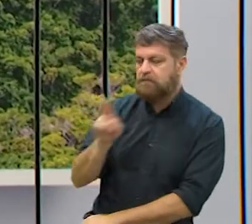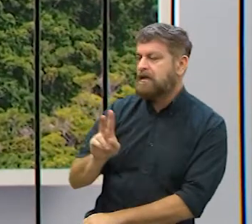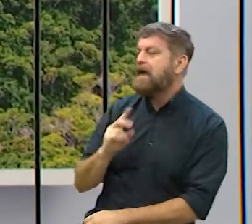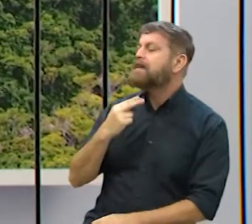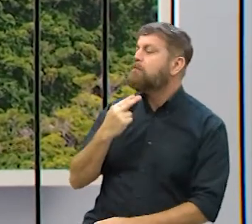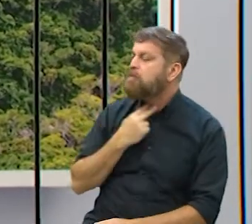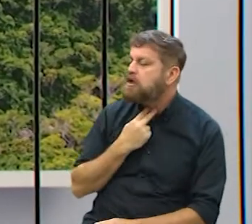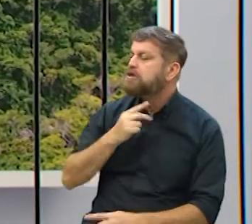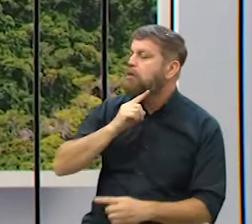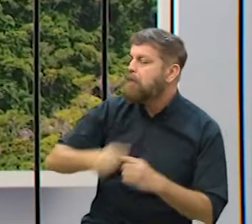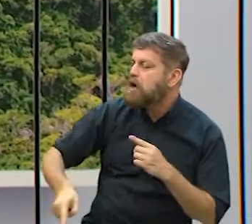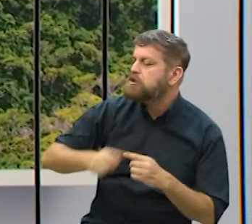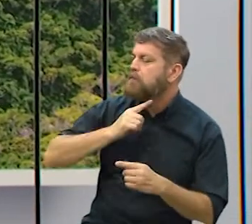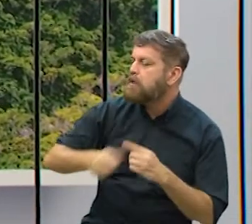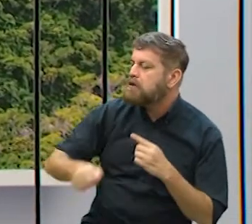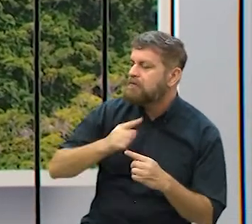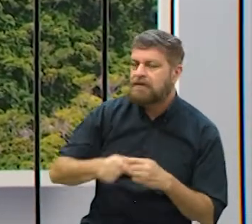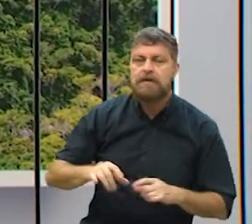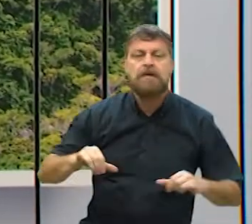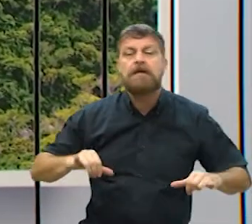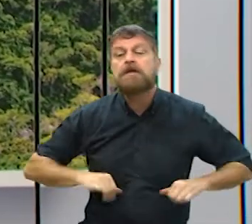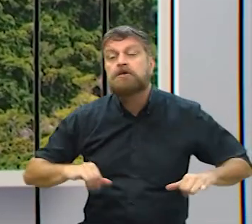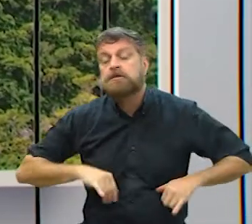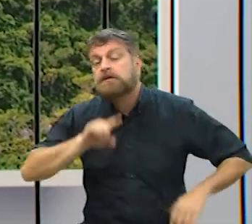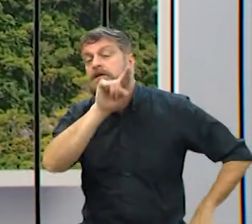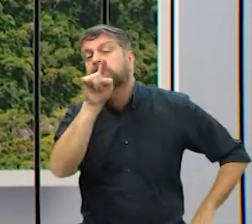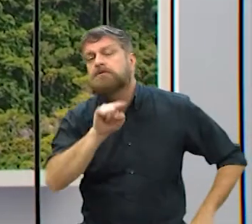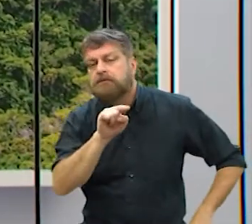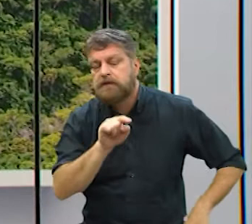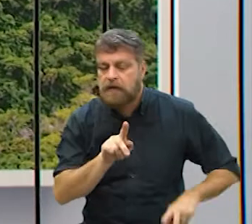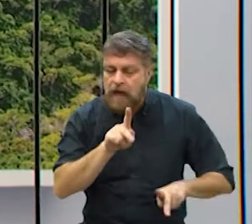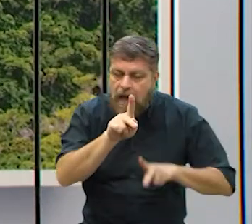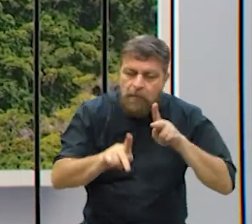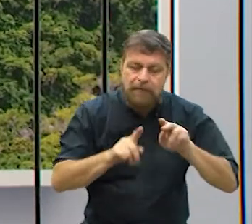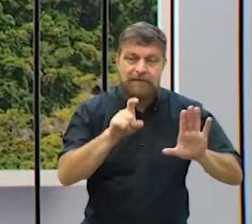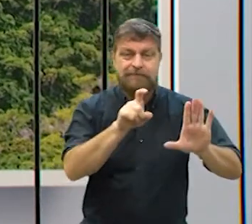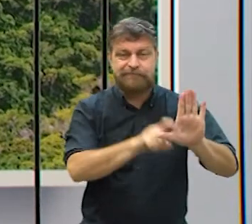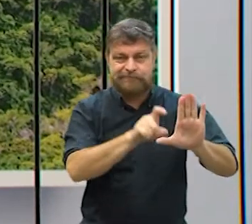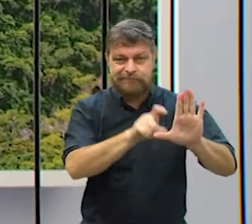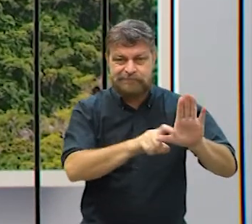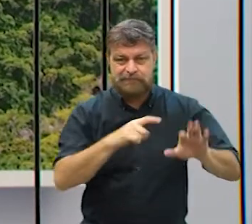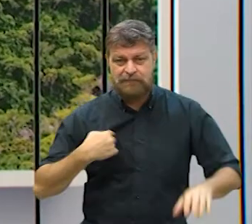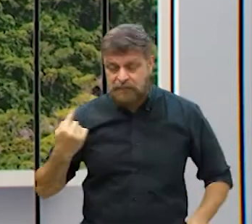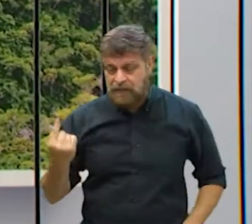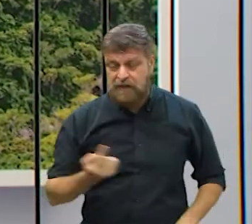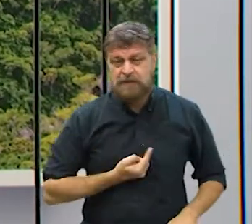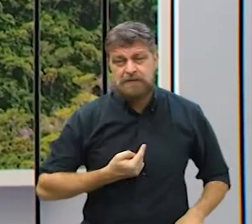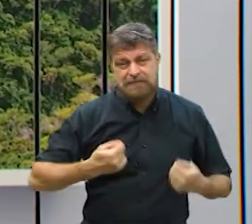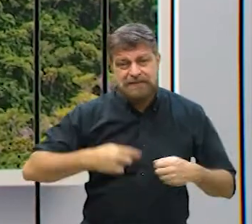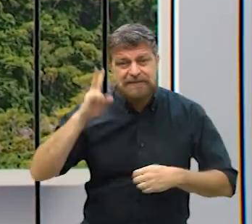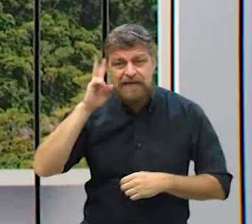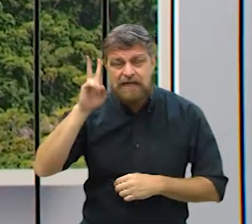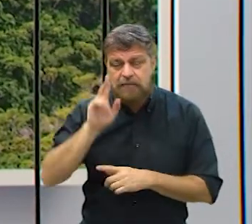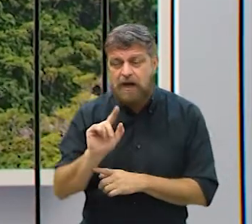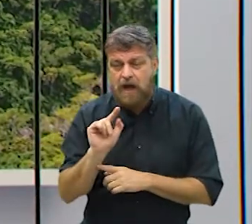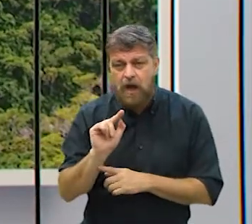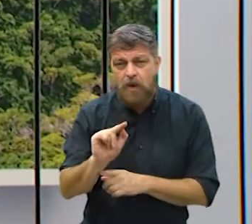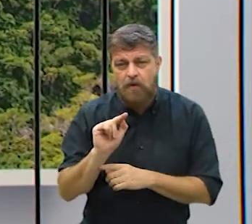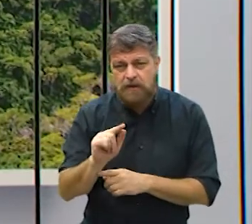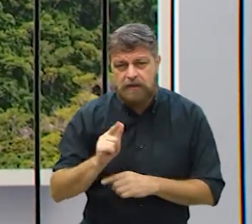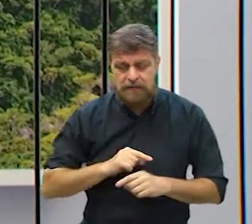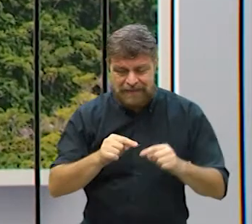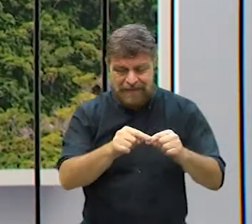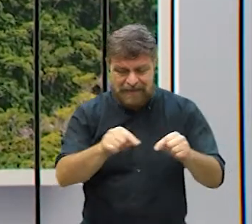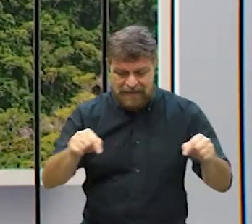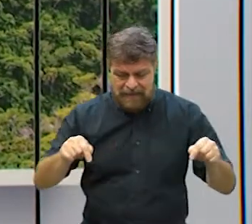quem sofria era quem dependia. Quem depende, a população depende disso, daquilo. Nós temos que lembrar que